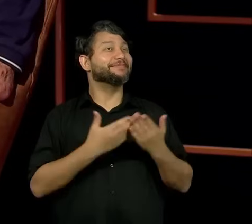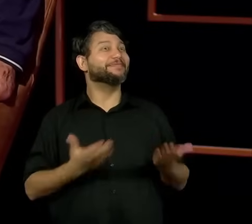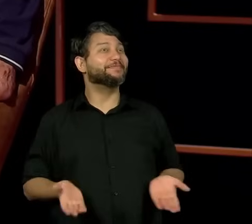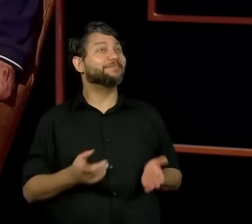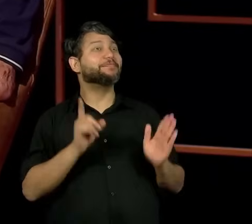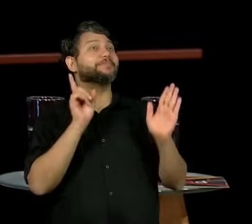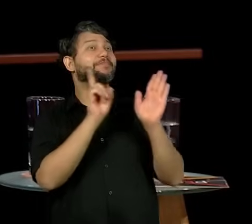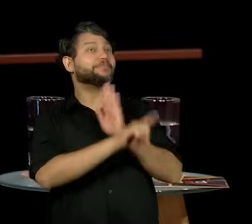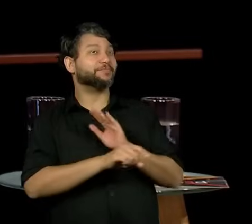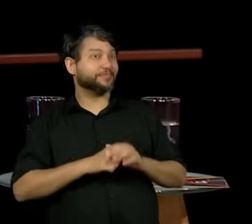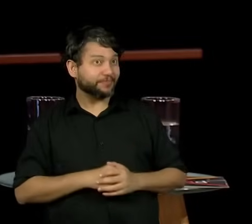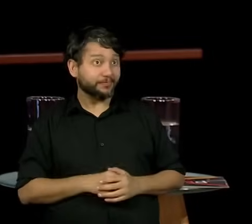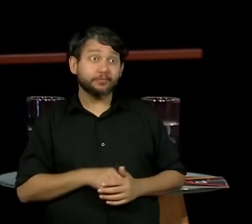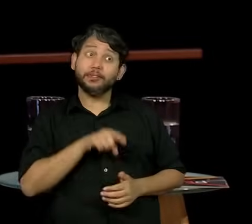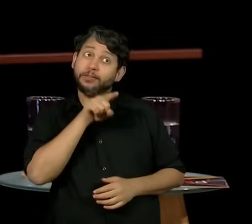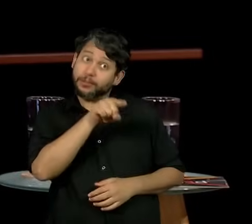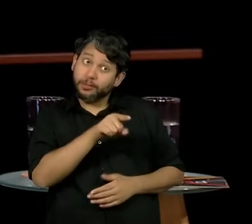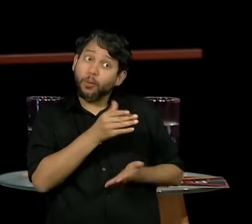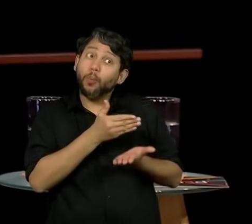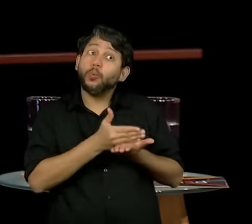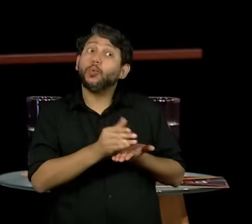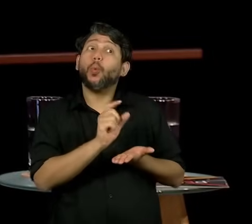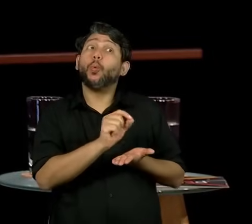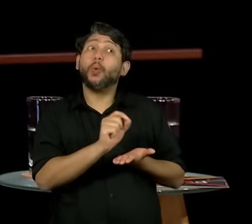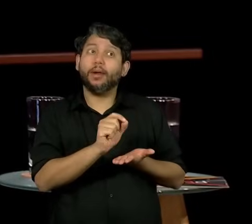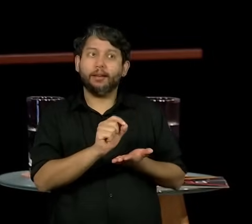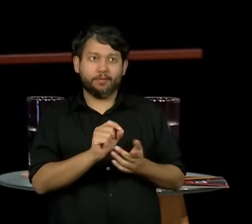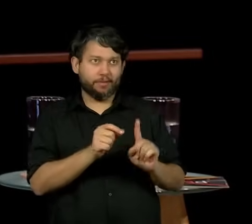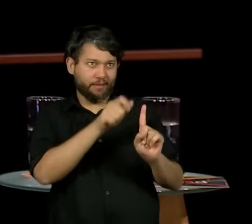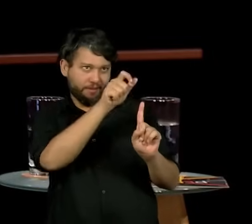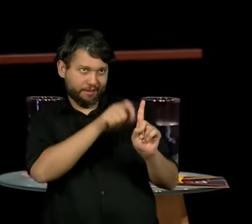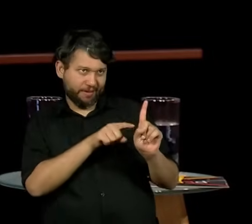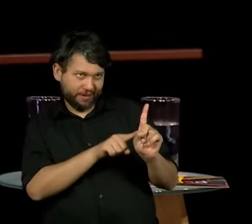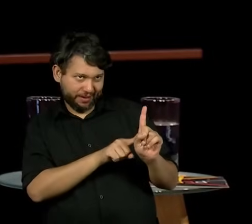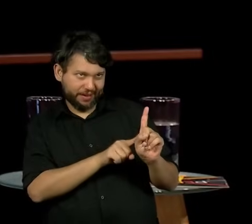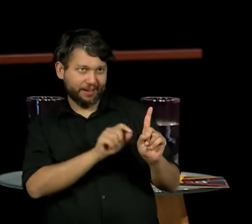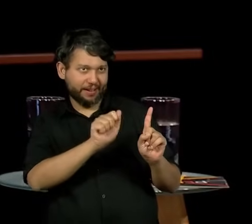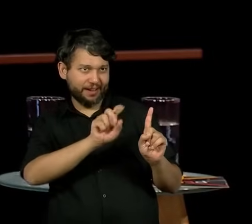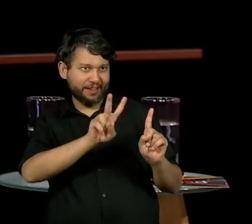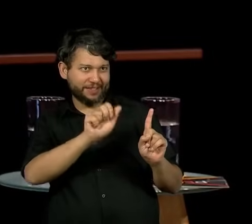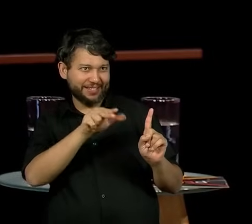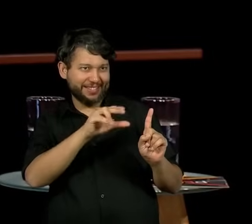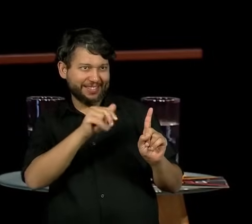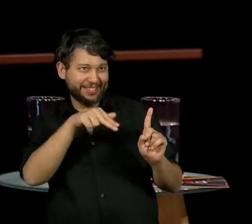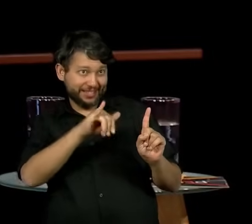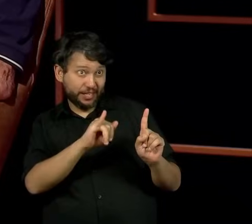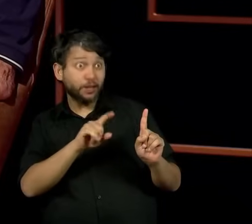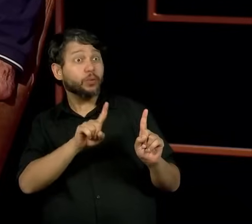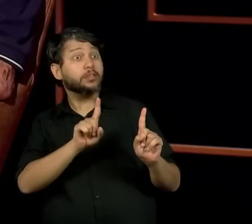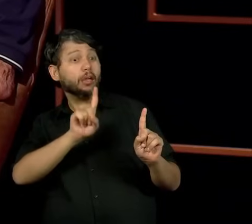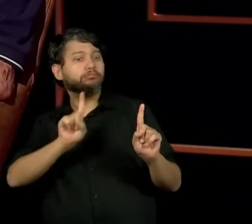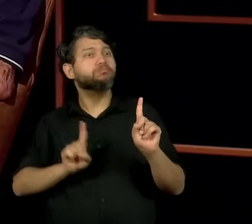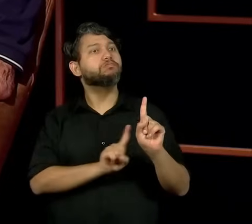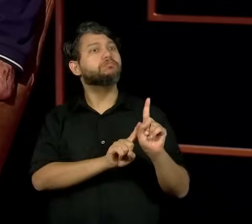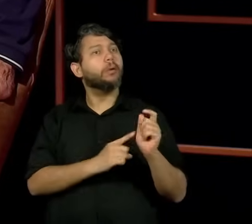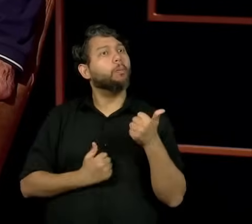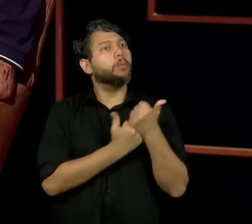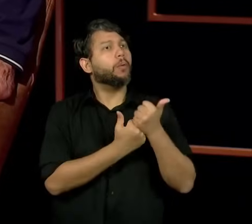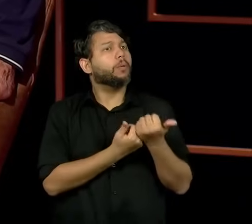Jacques, o fato é que você acabou sendo meio que um braço direito do Walter Avancini. Como é que aconteceu isso?